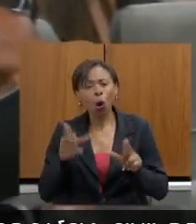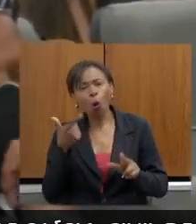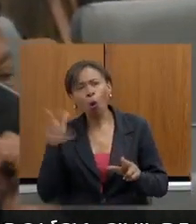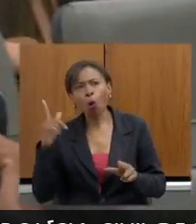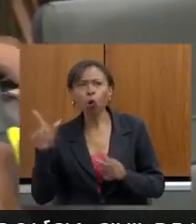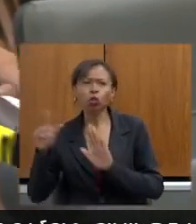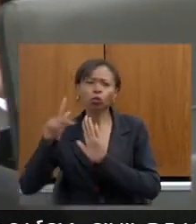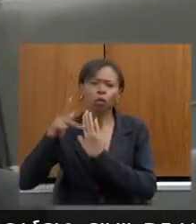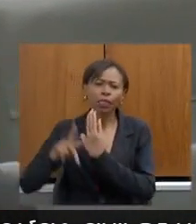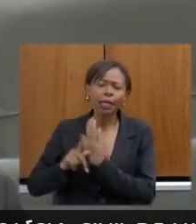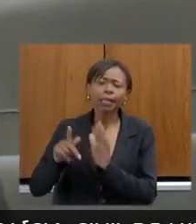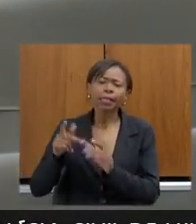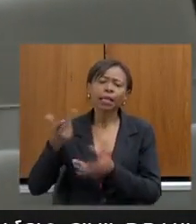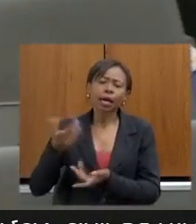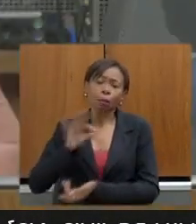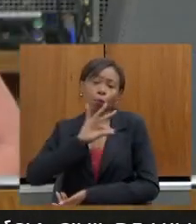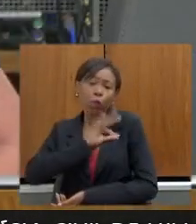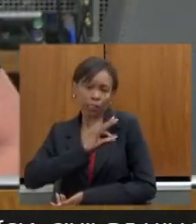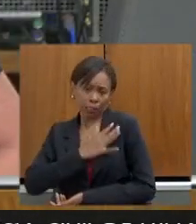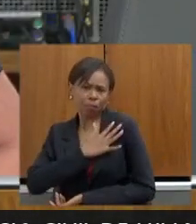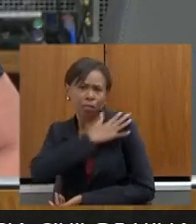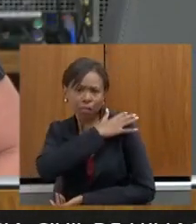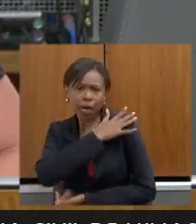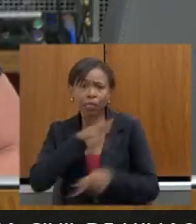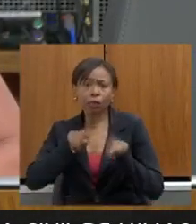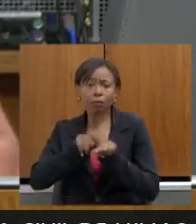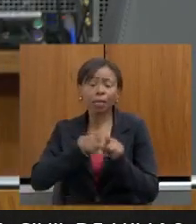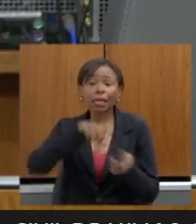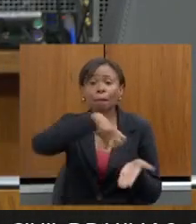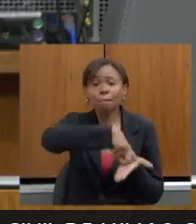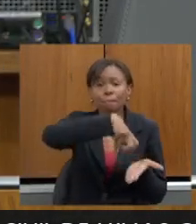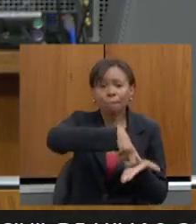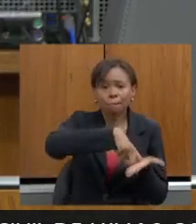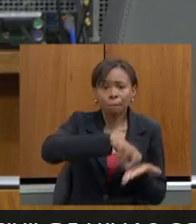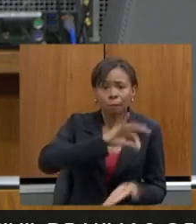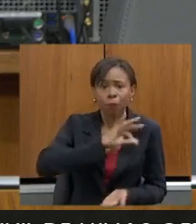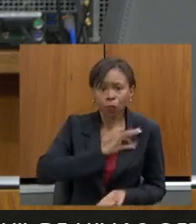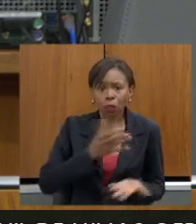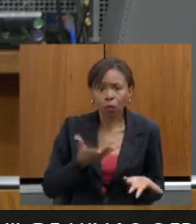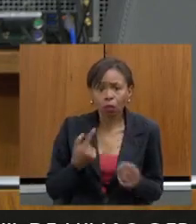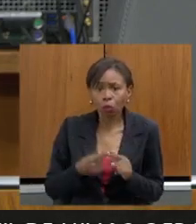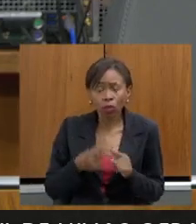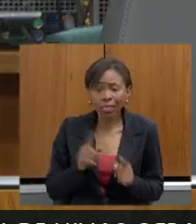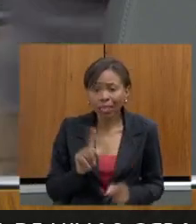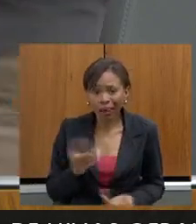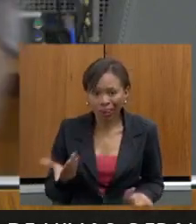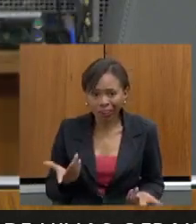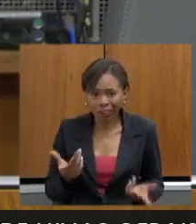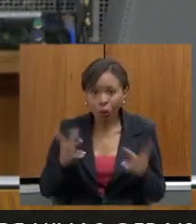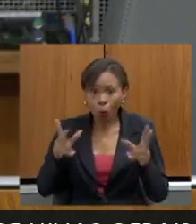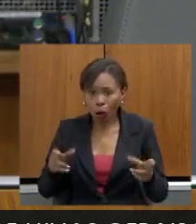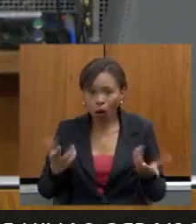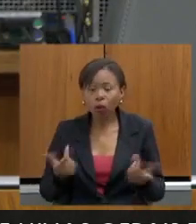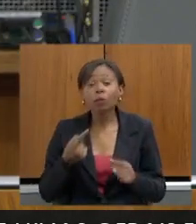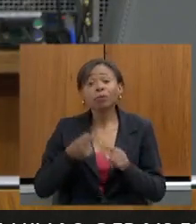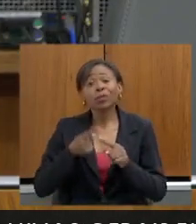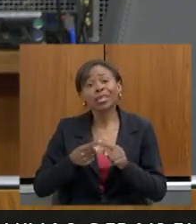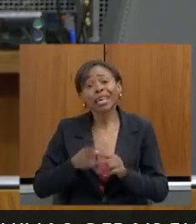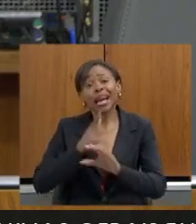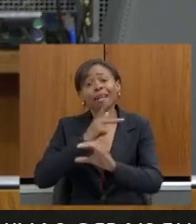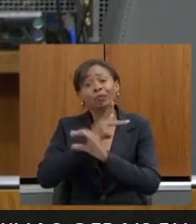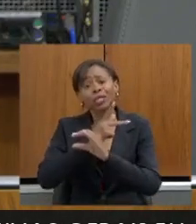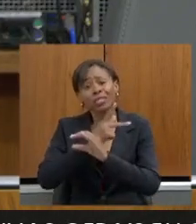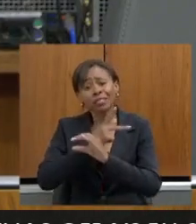projetos por exemplo da polícia militar e da polícia penal é por razões óbvias né a estrutura da Polícia Civil